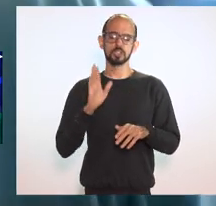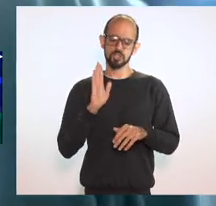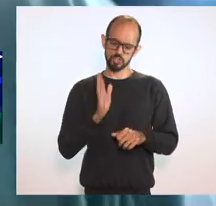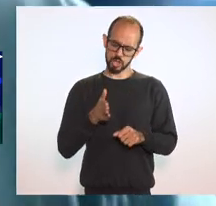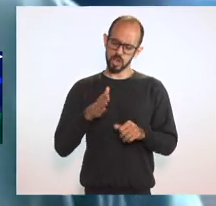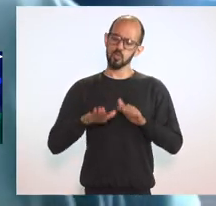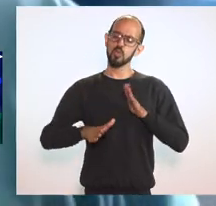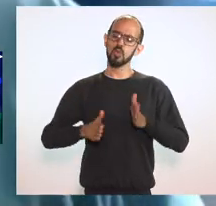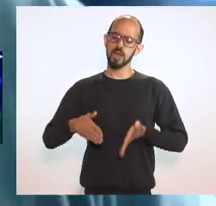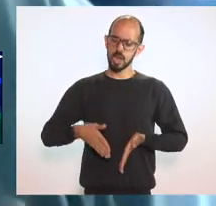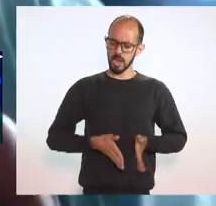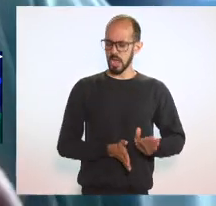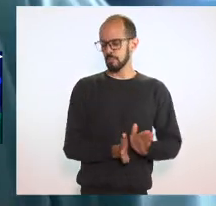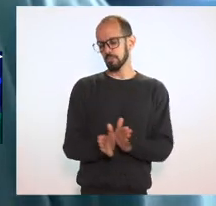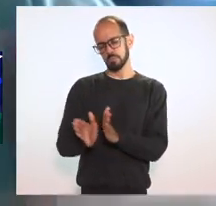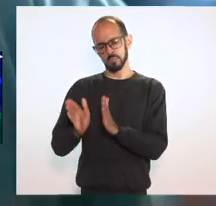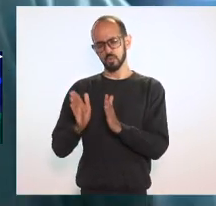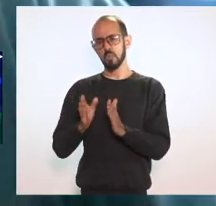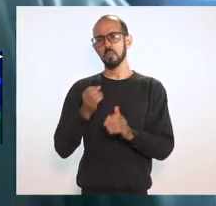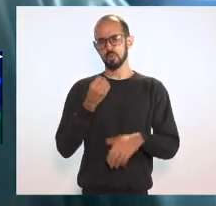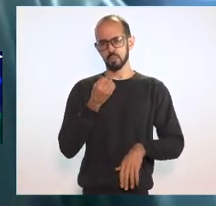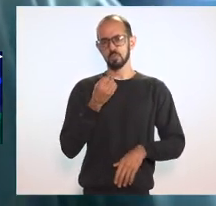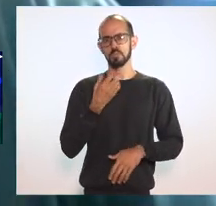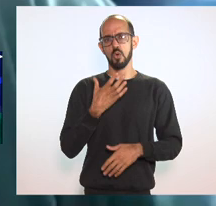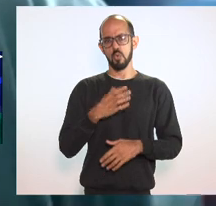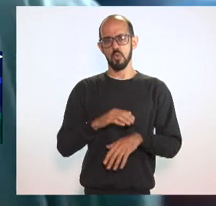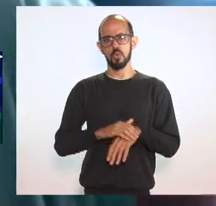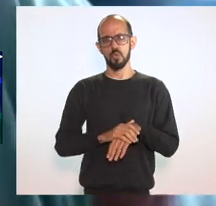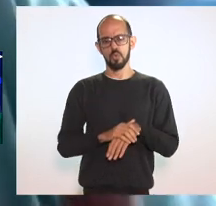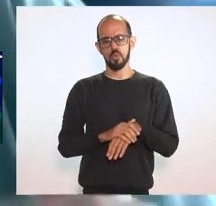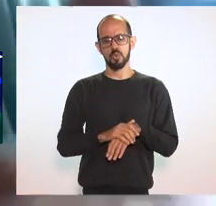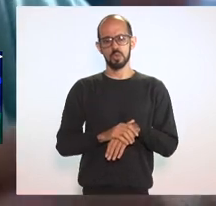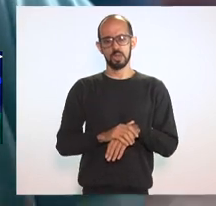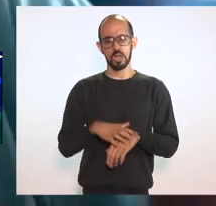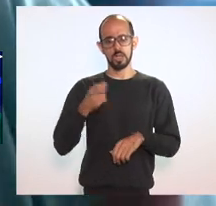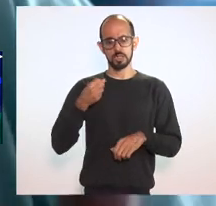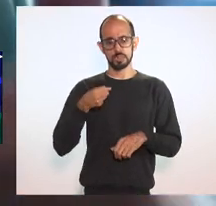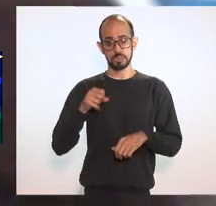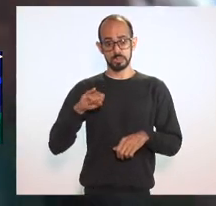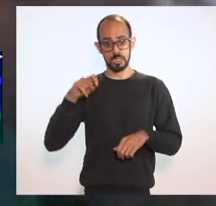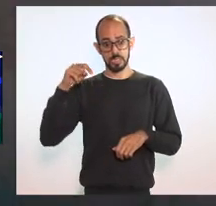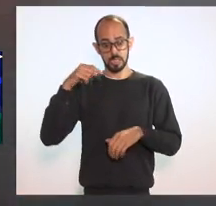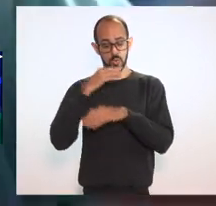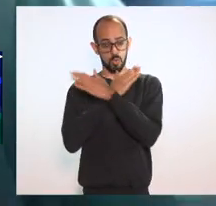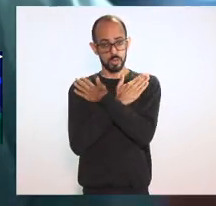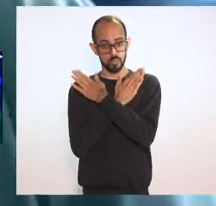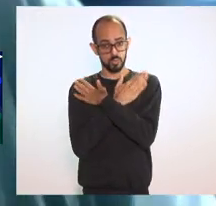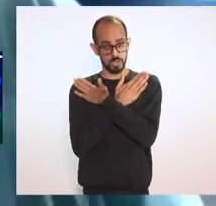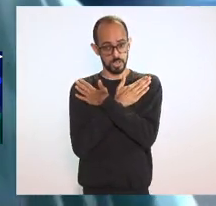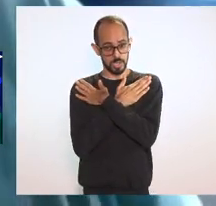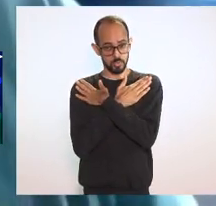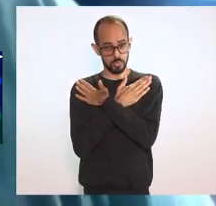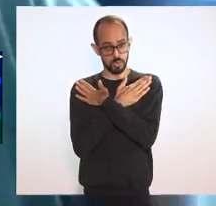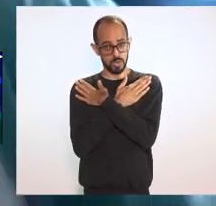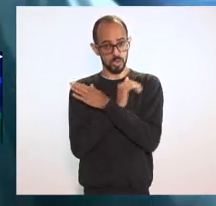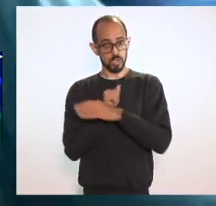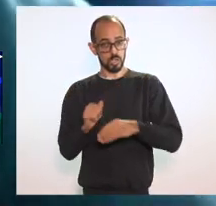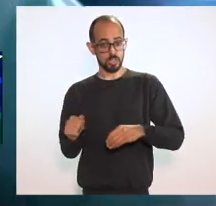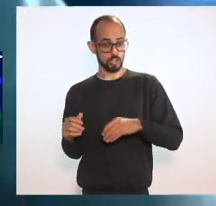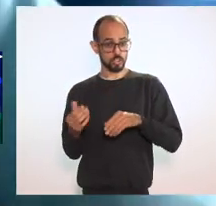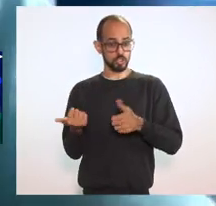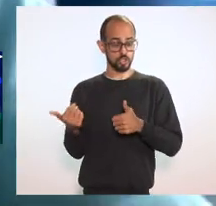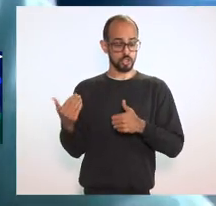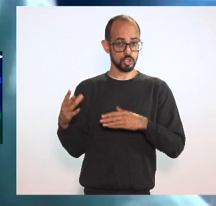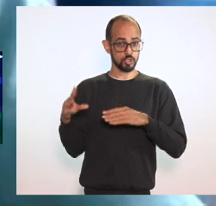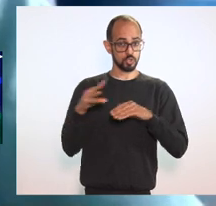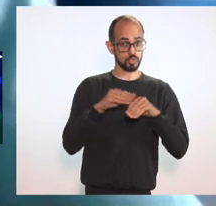caminho que nós dá esse feriado incorporarmos com transmitidos e